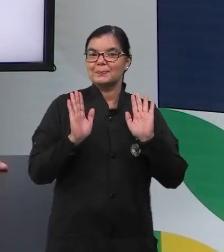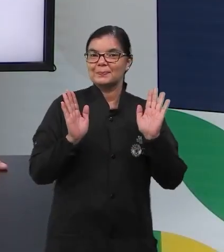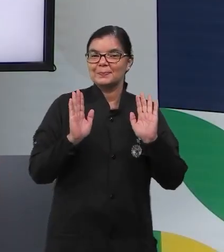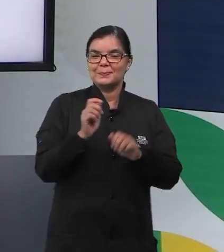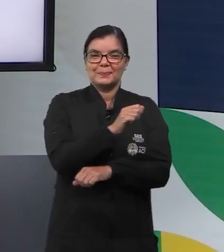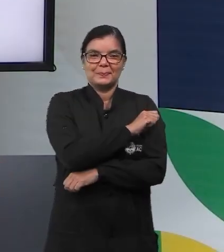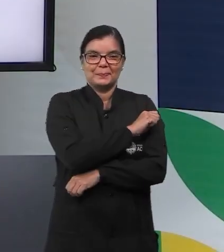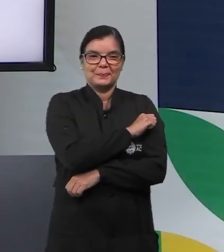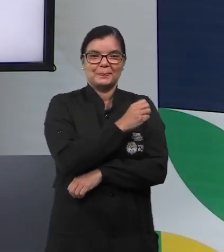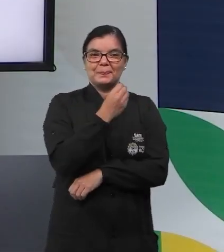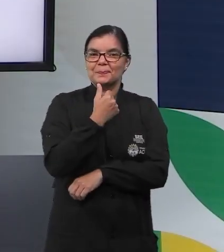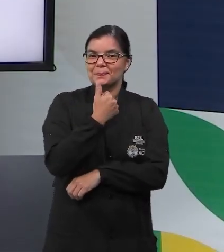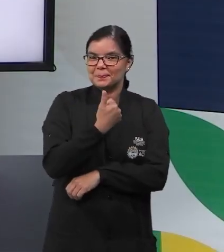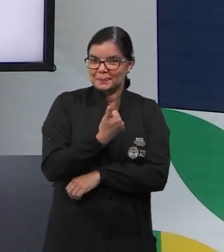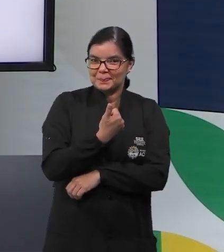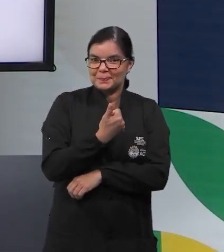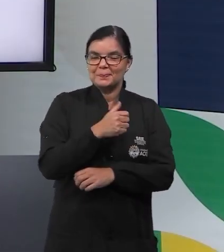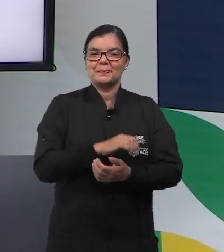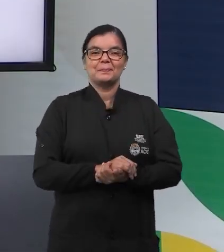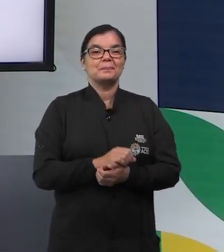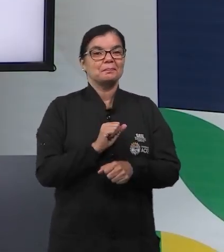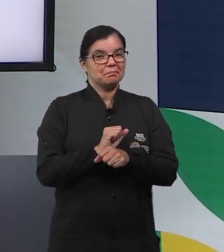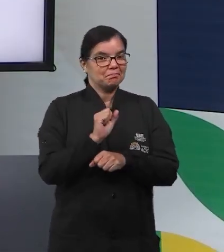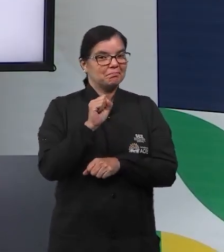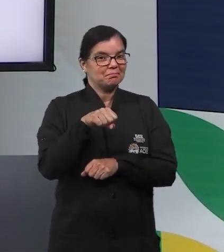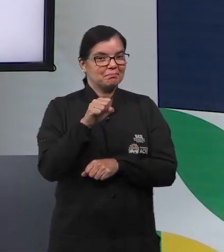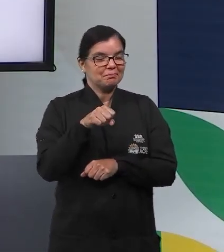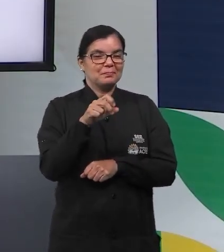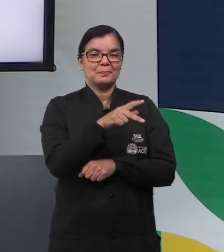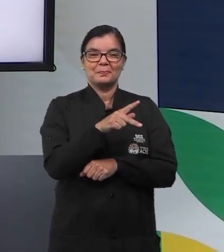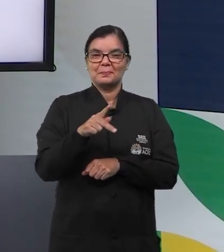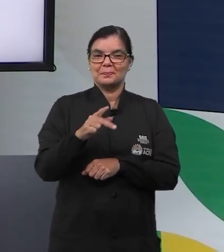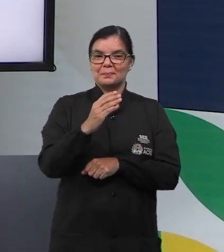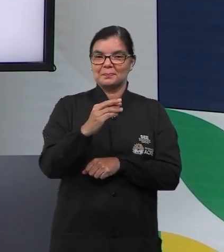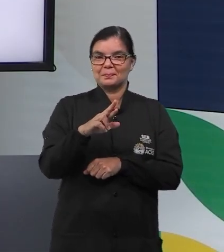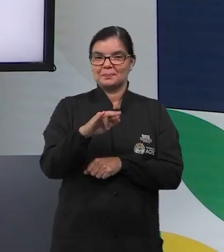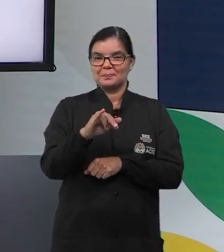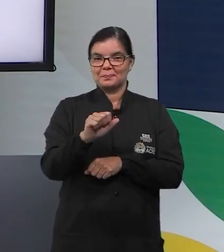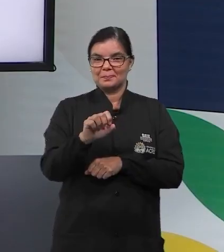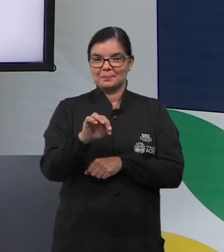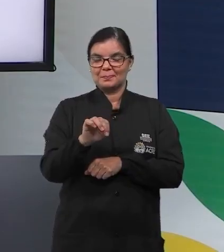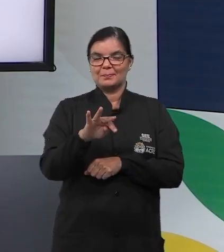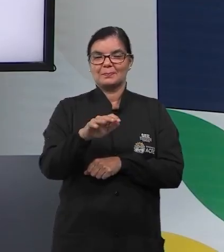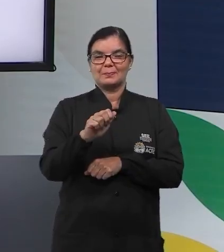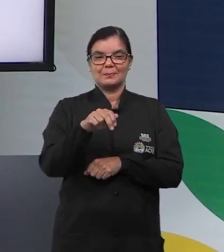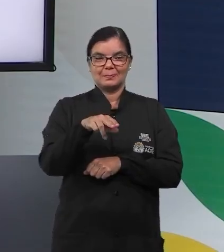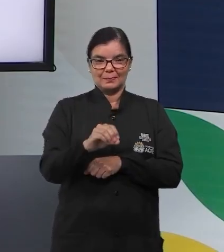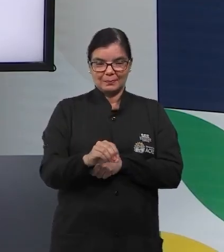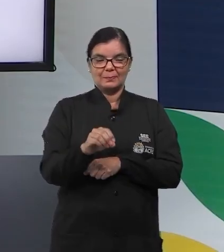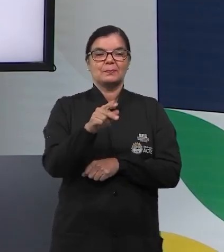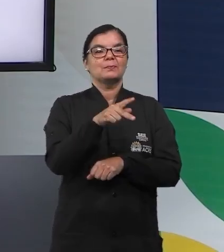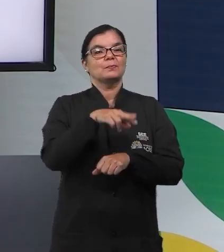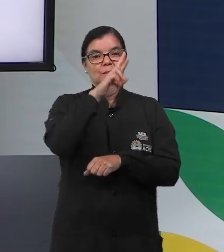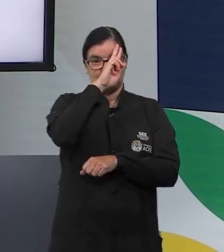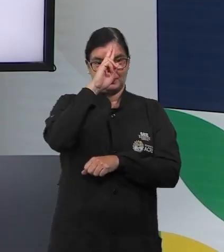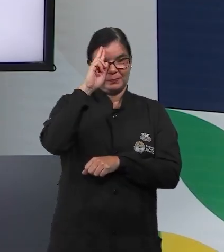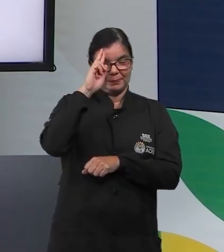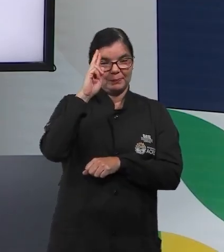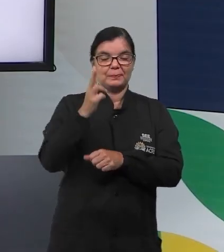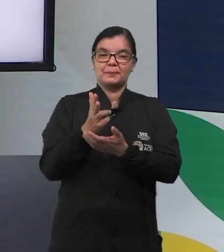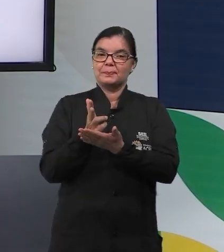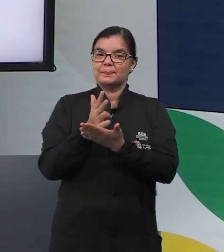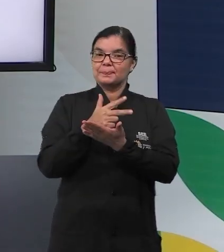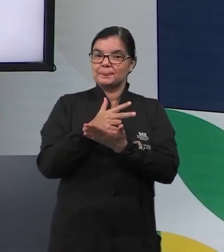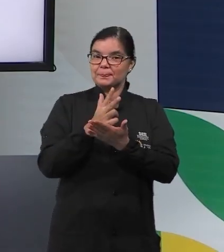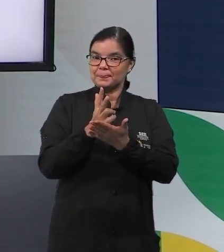Olá, alunos, tudo bem com vocês? Espero que sim. Professor Cristiano Souza, de História, aqui do SEMEAC, e eu trago